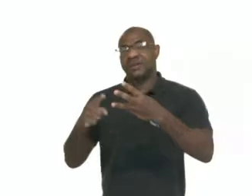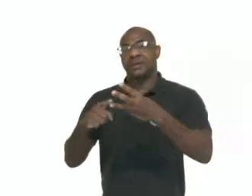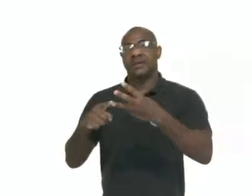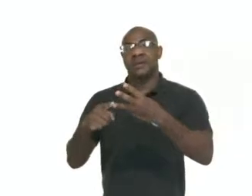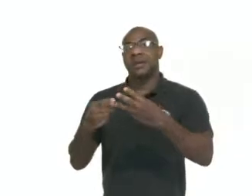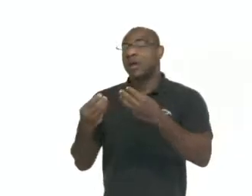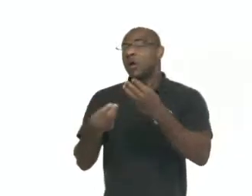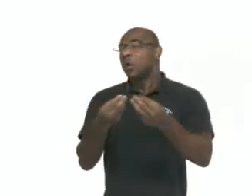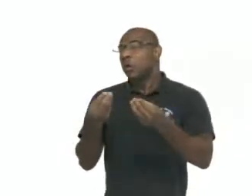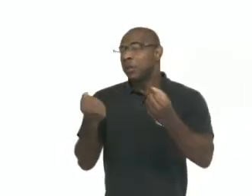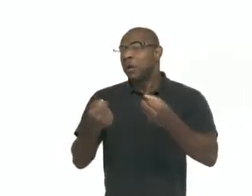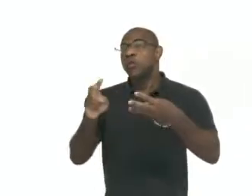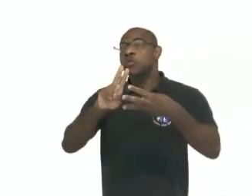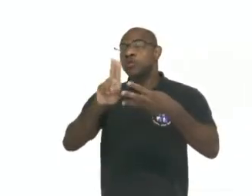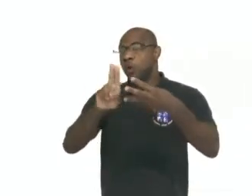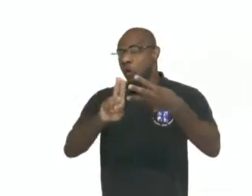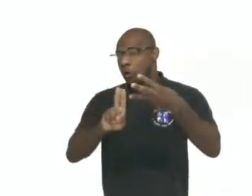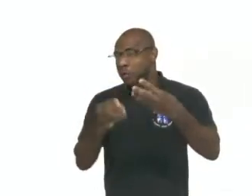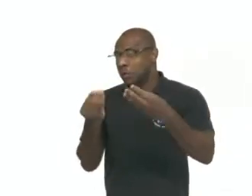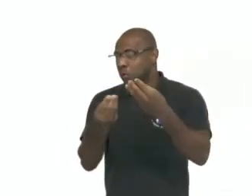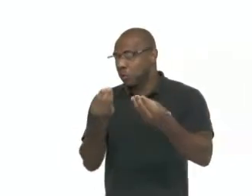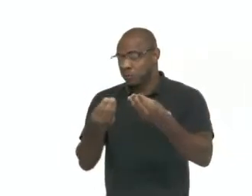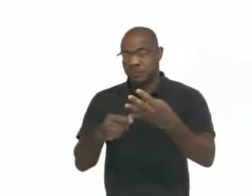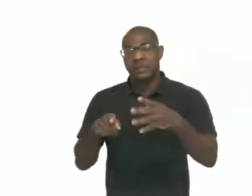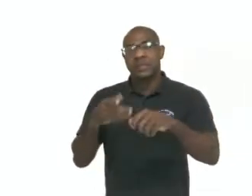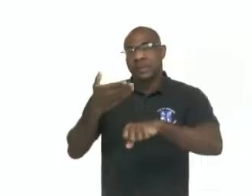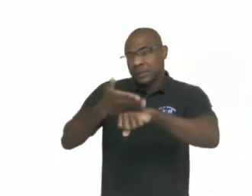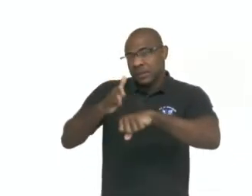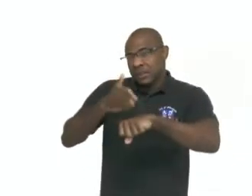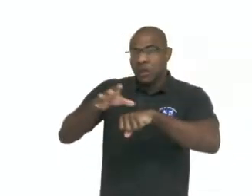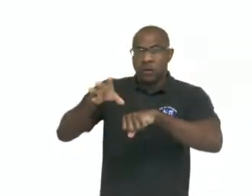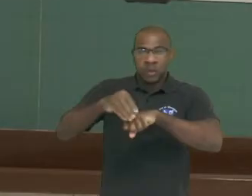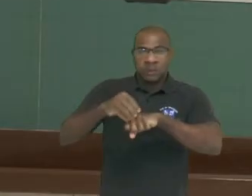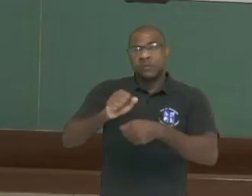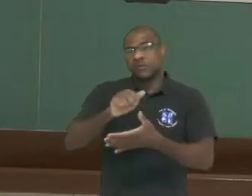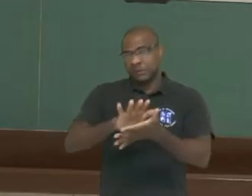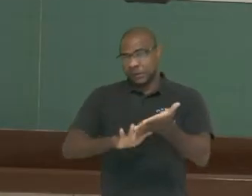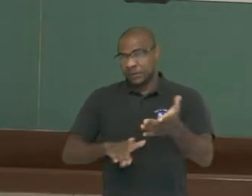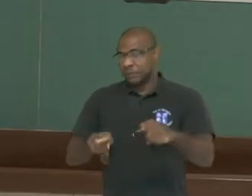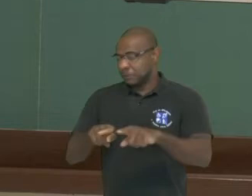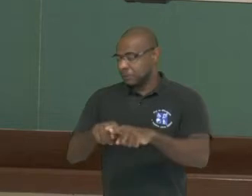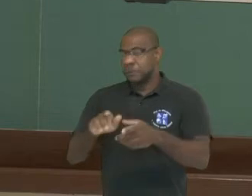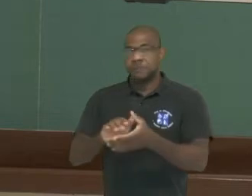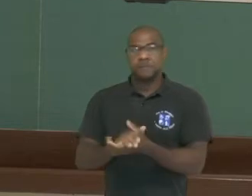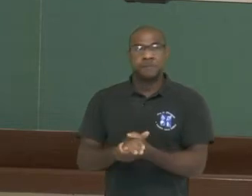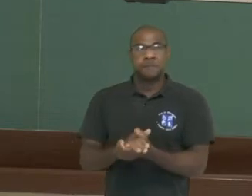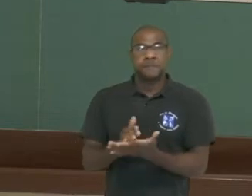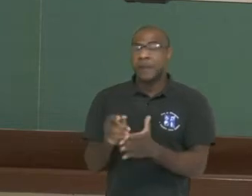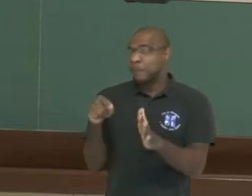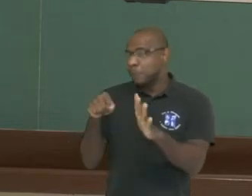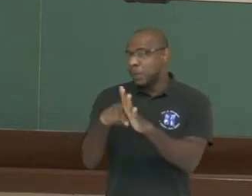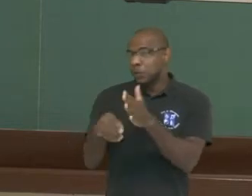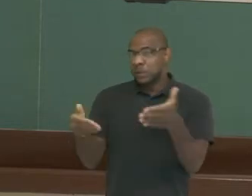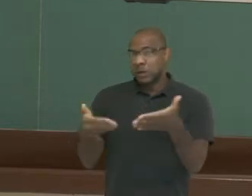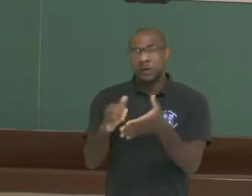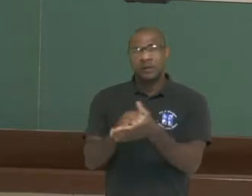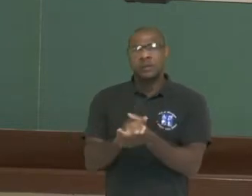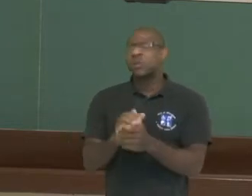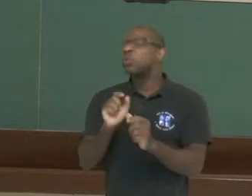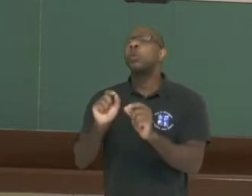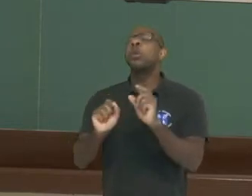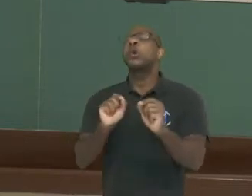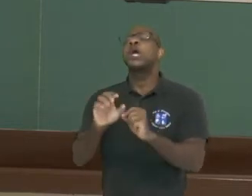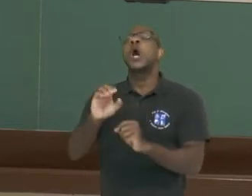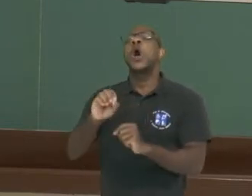podem ser classificados e praticar o conhecimento com atividades e questionamentos. E as nossas perguntas, então? O que